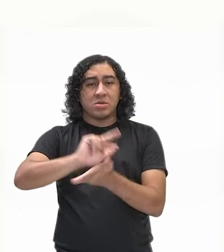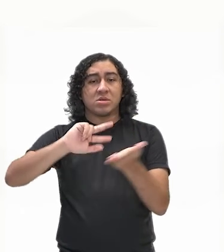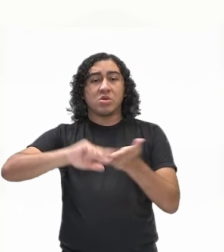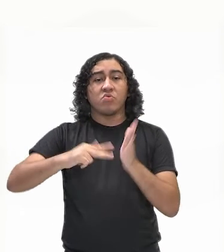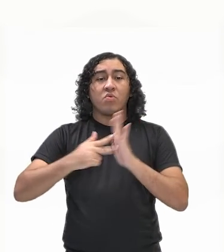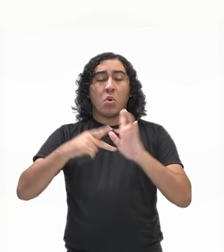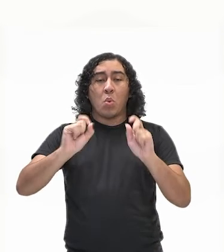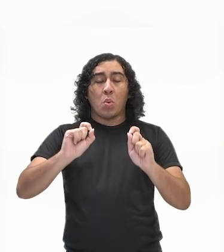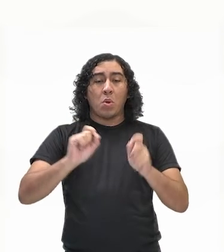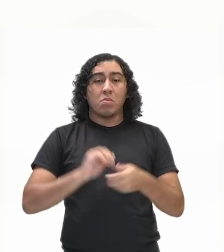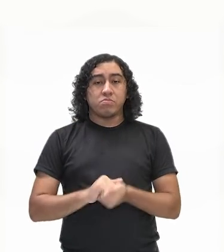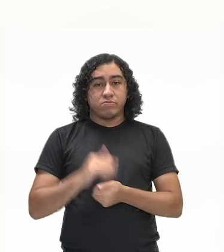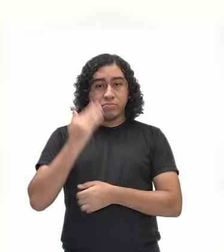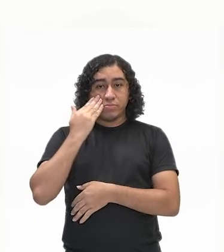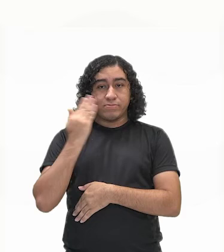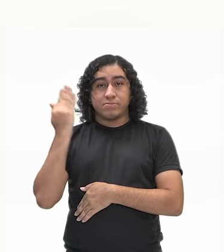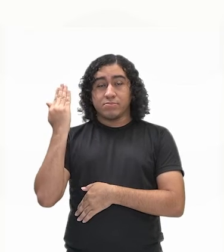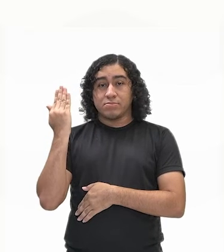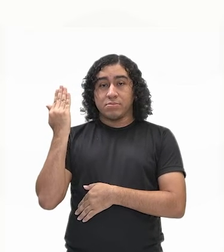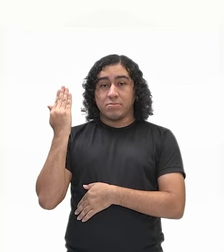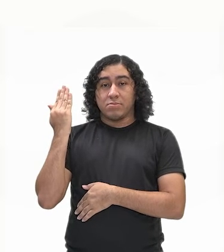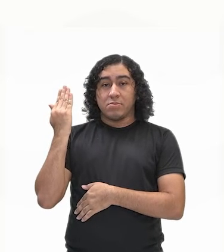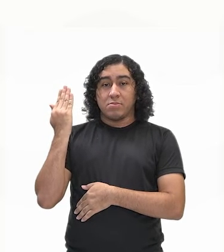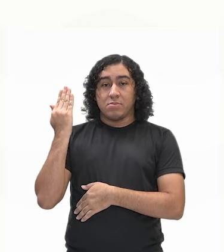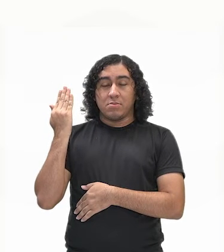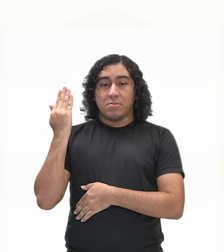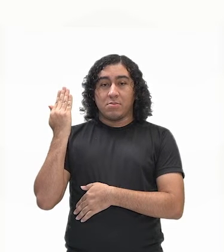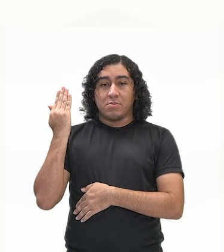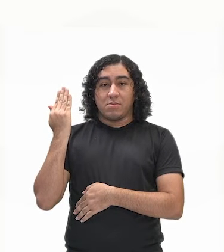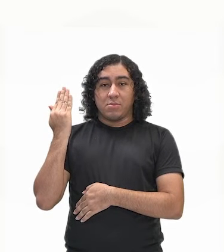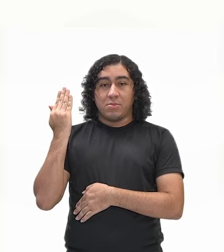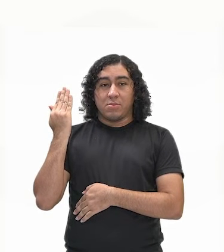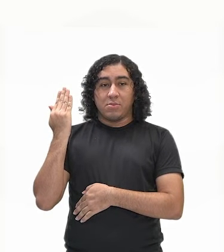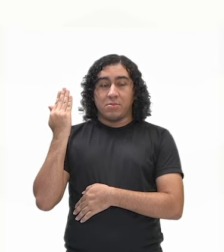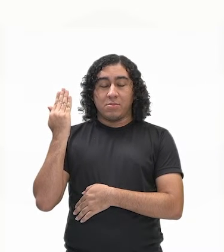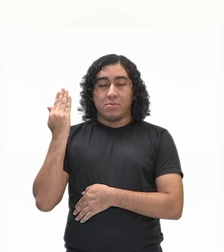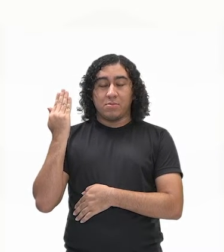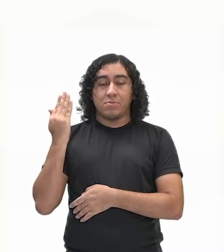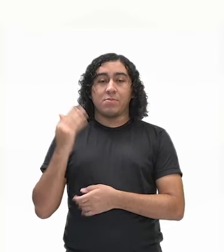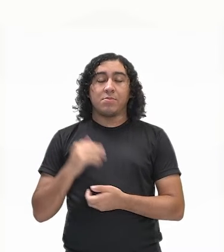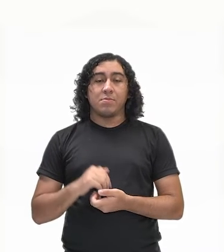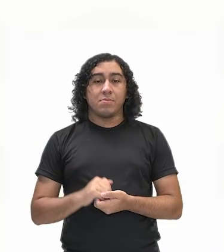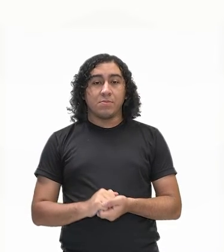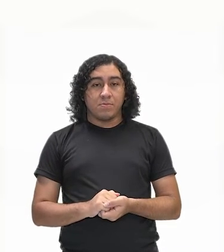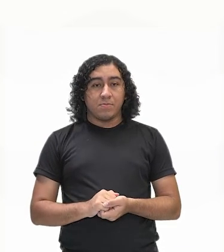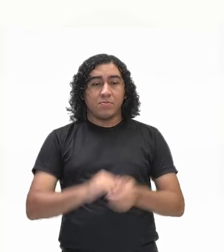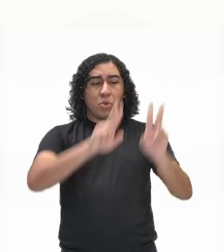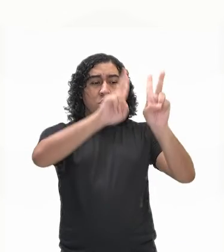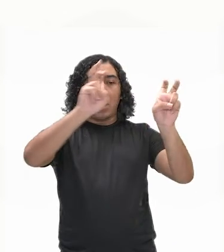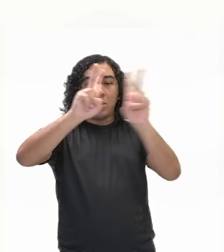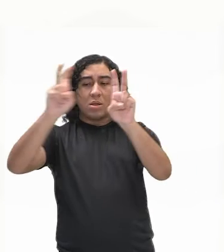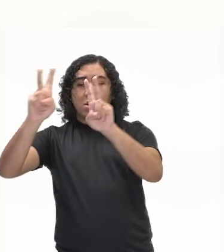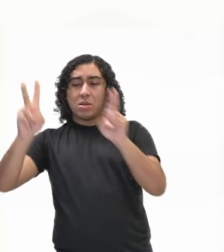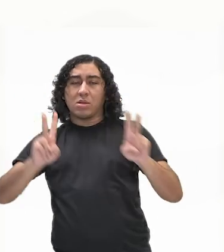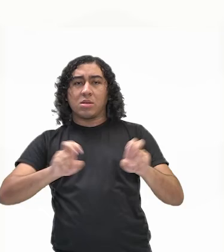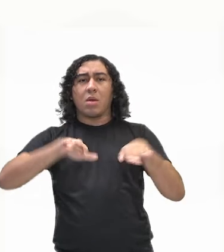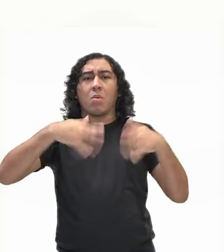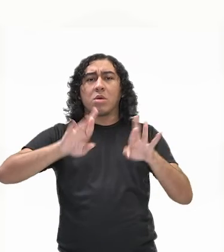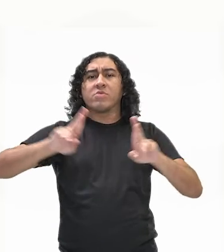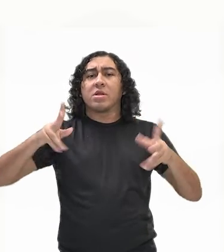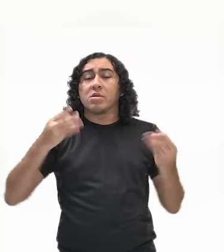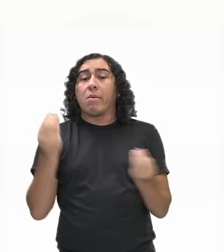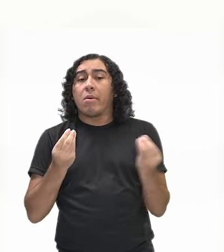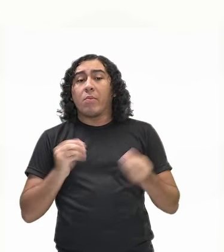tá? Nós temos, ela significa inflamado, dolorido, sensível, ferida, chaga ou úlcera. Qual